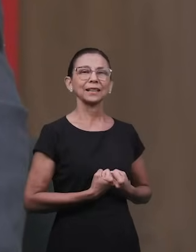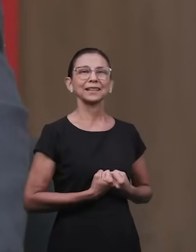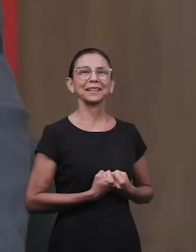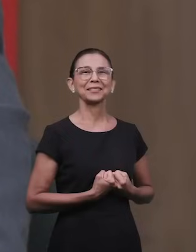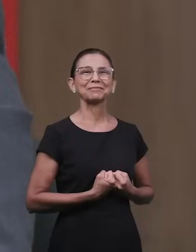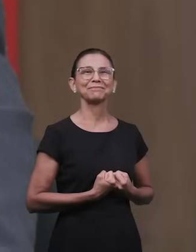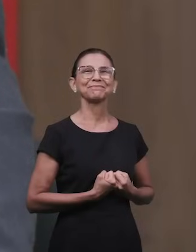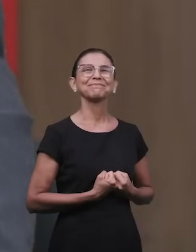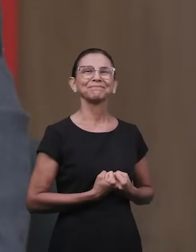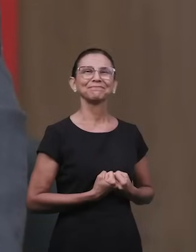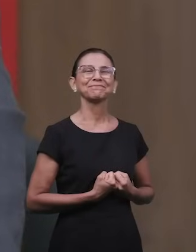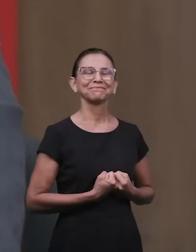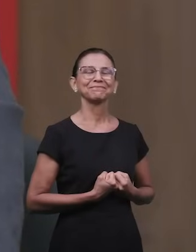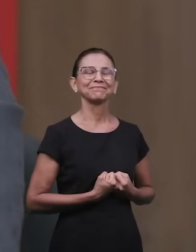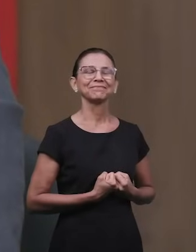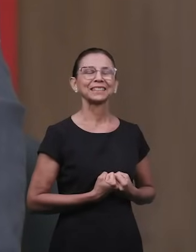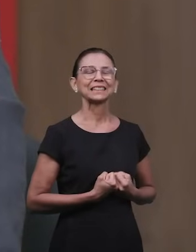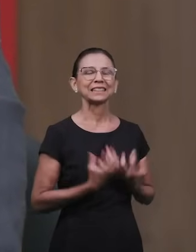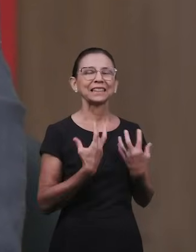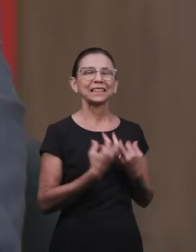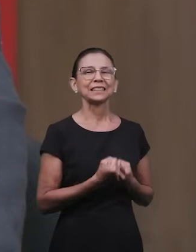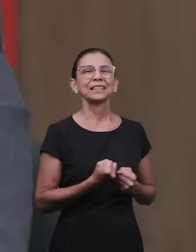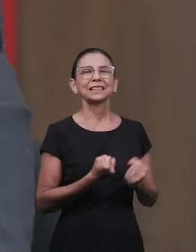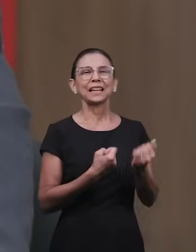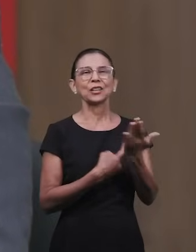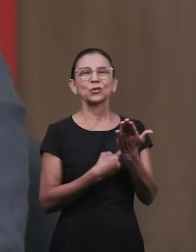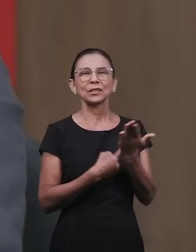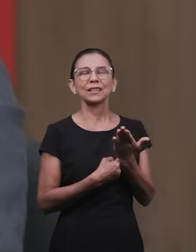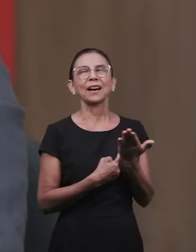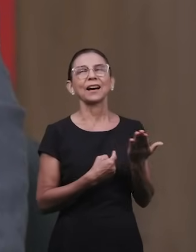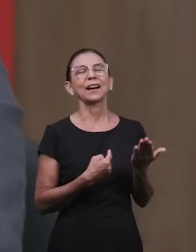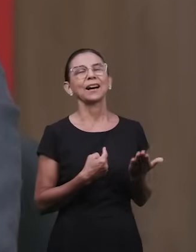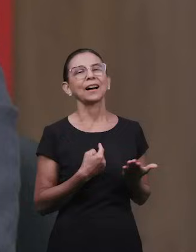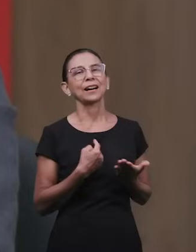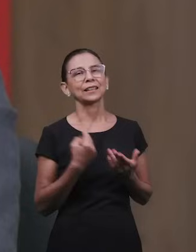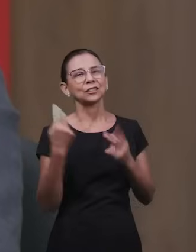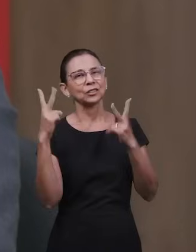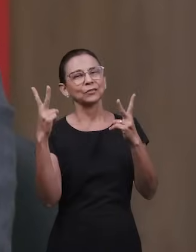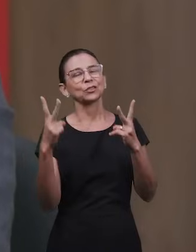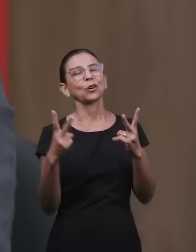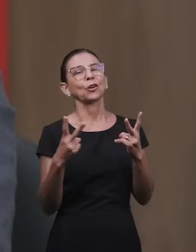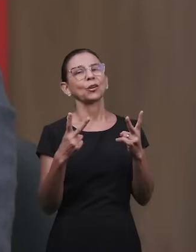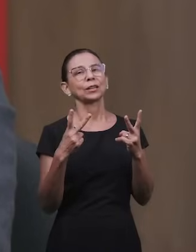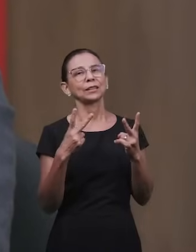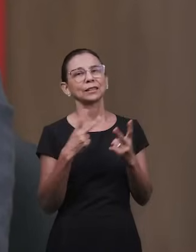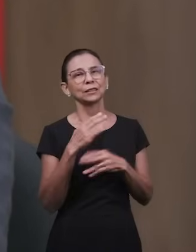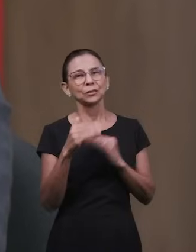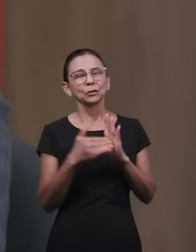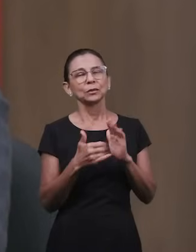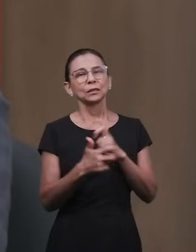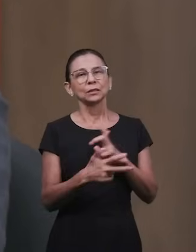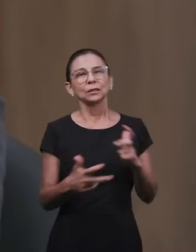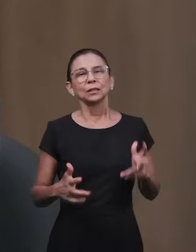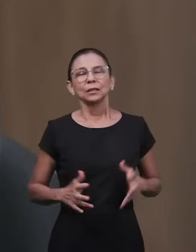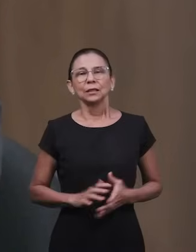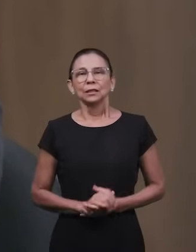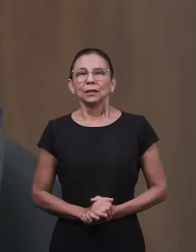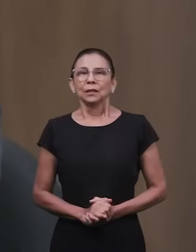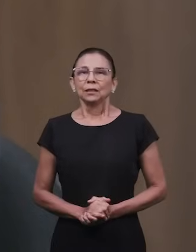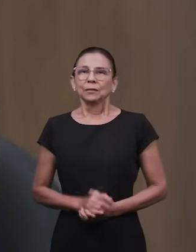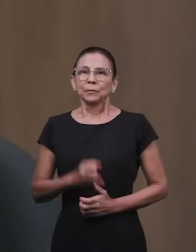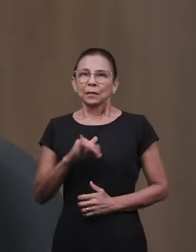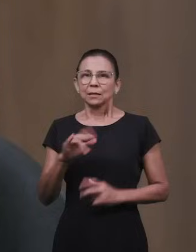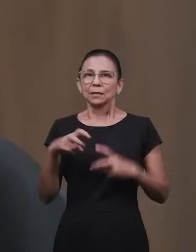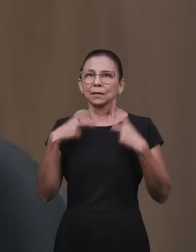Aleluia. E Ele quer ser o nosso beneficiador. Amém. Ele quer nos ajudar, Ele quer nos sustentar, Ele quer nos dar vitória, mas nós só temos